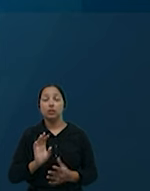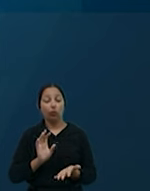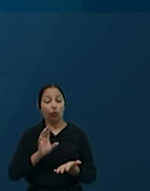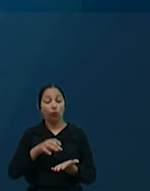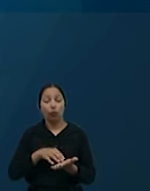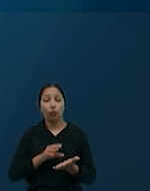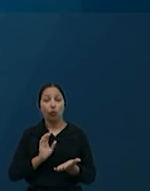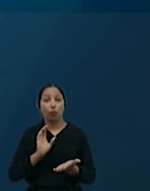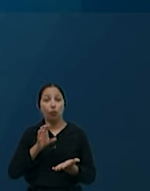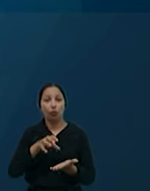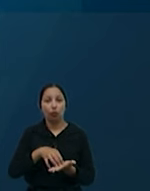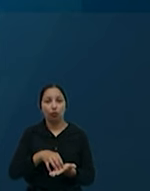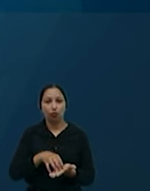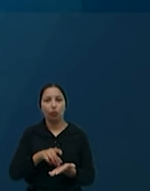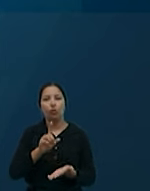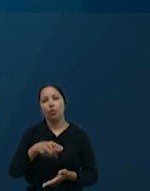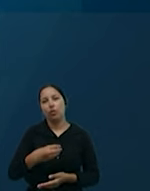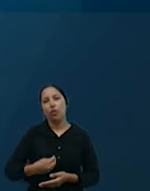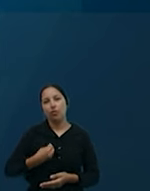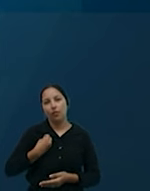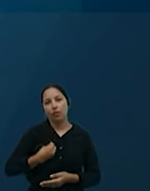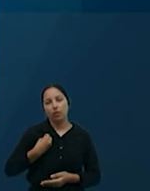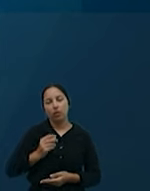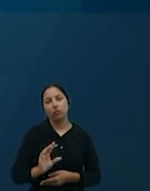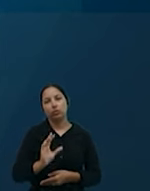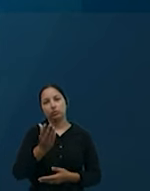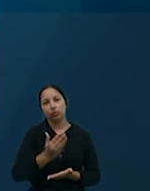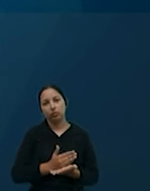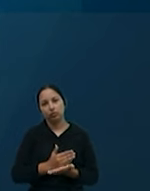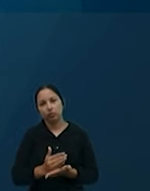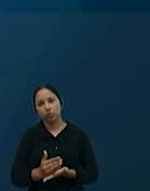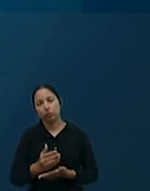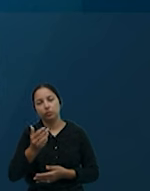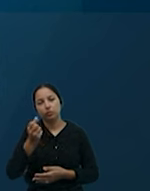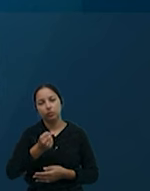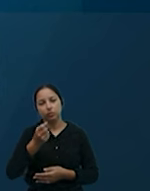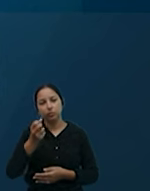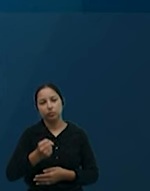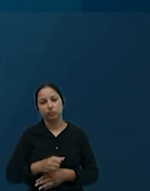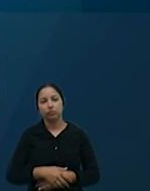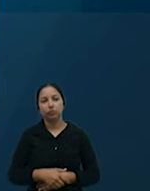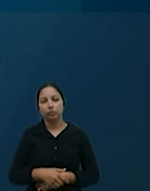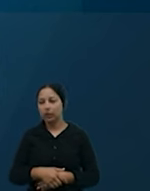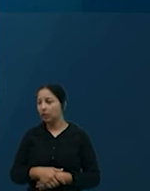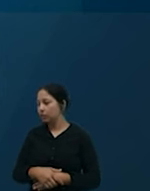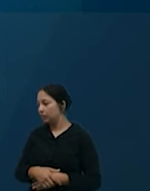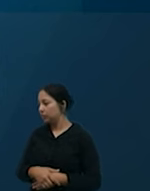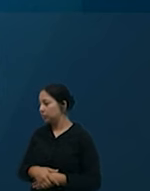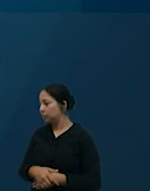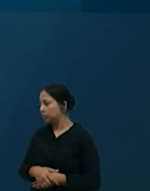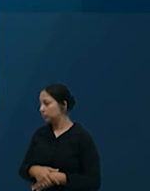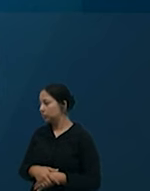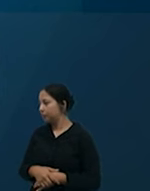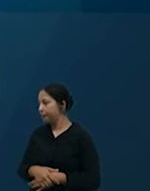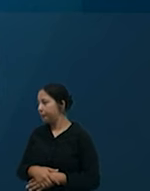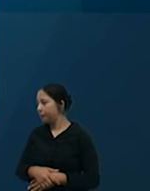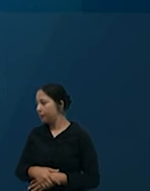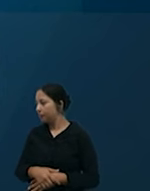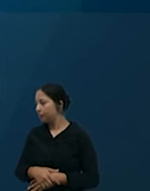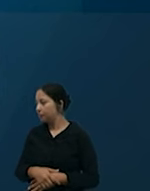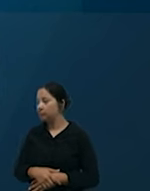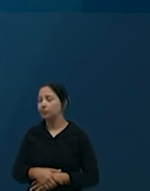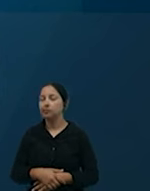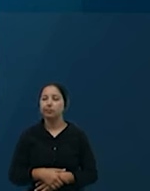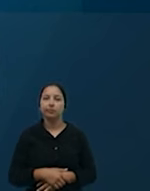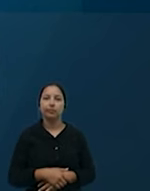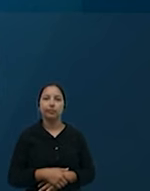da vida que vai dar origem ao benefício. A questão comprobatória ela vai acontecer ao longo do processo. Os